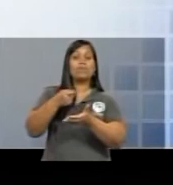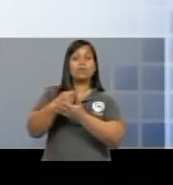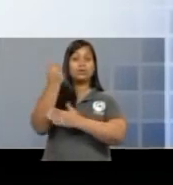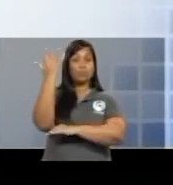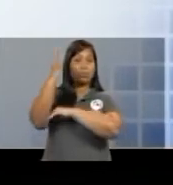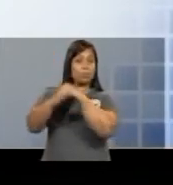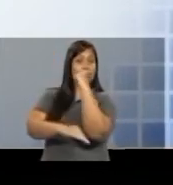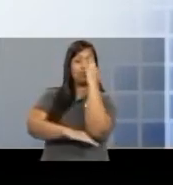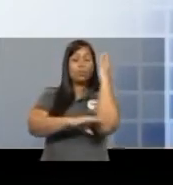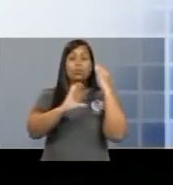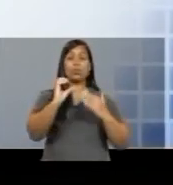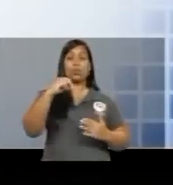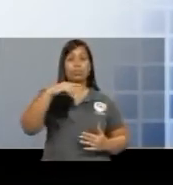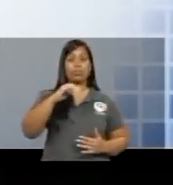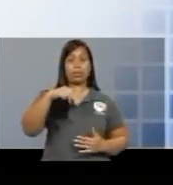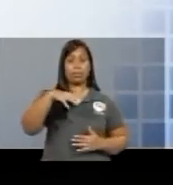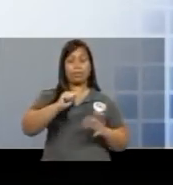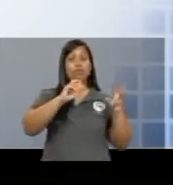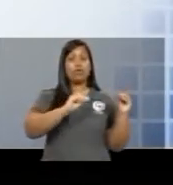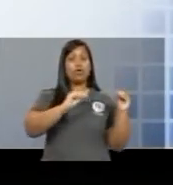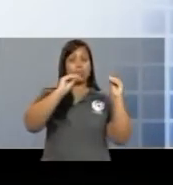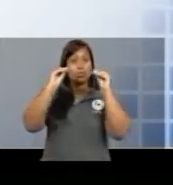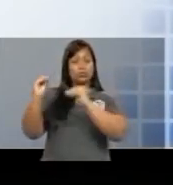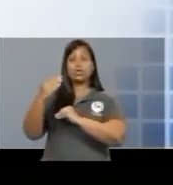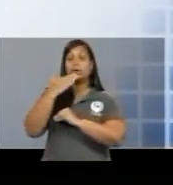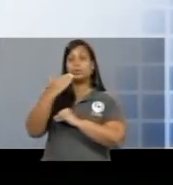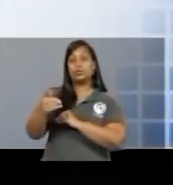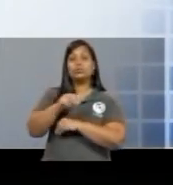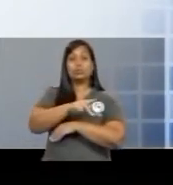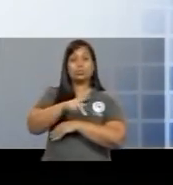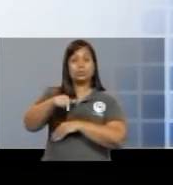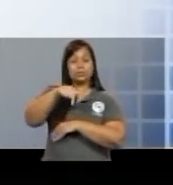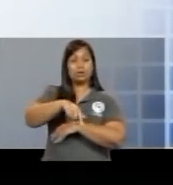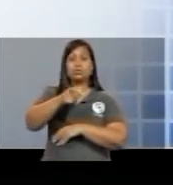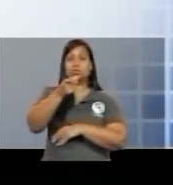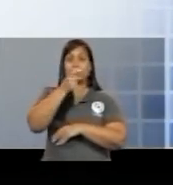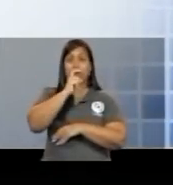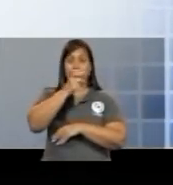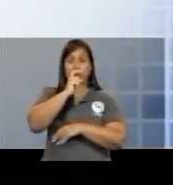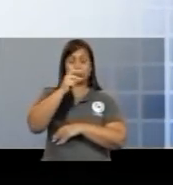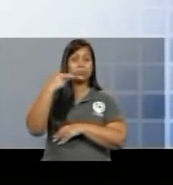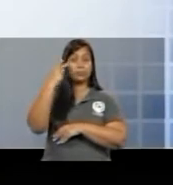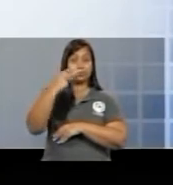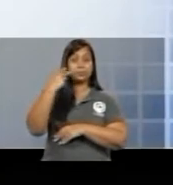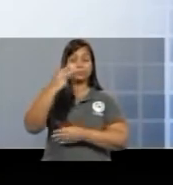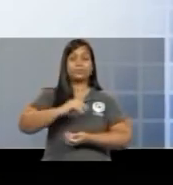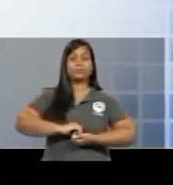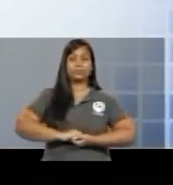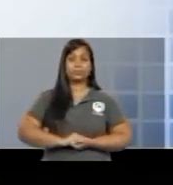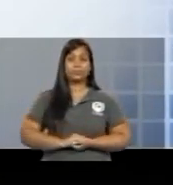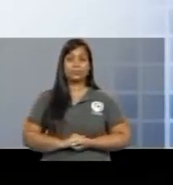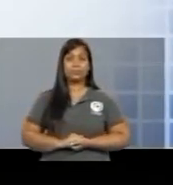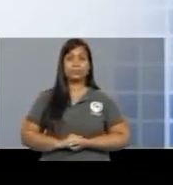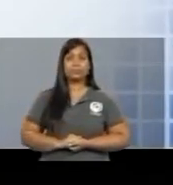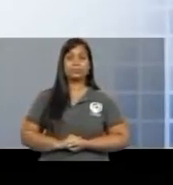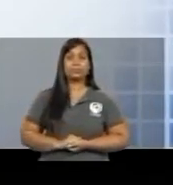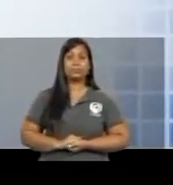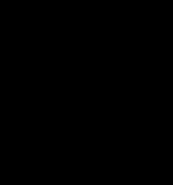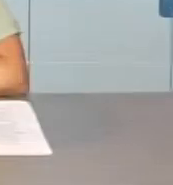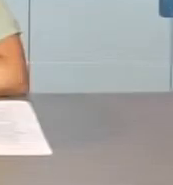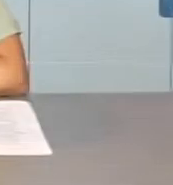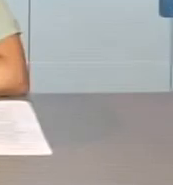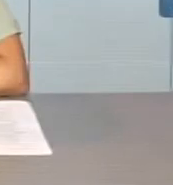Meio Ambiente, o CONDEMA, foi adiado a pedido do presidente da Câmara, vereador Pedro Roberto.